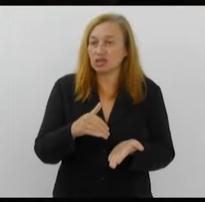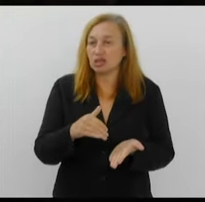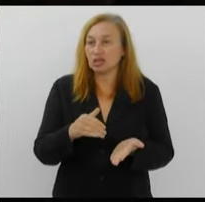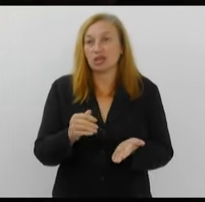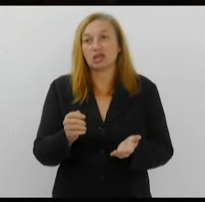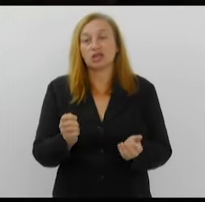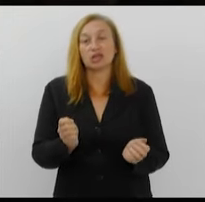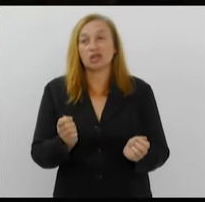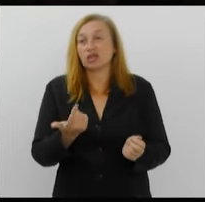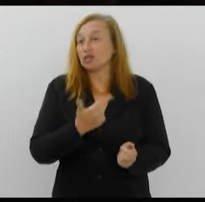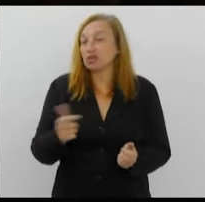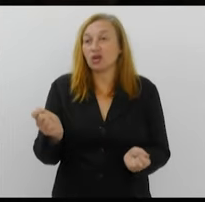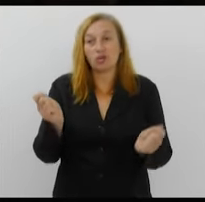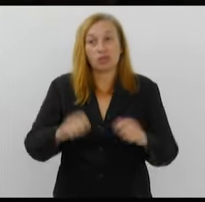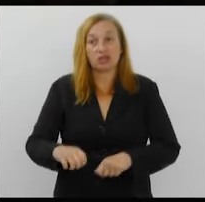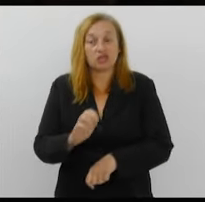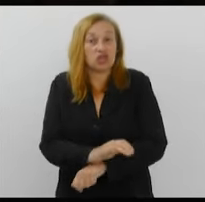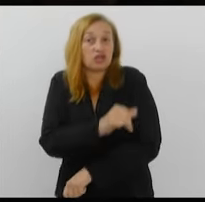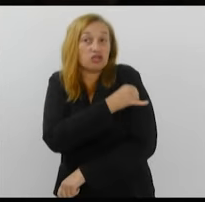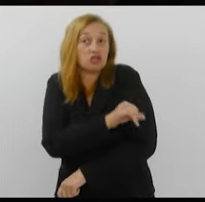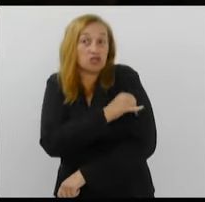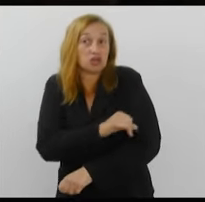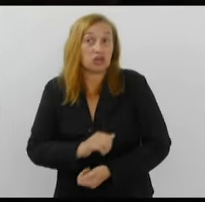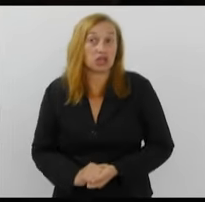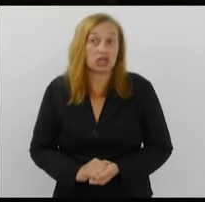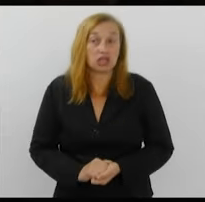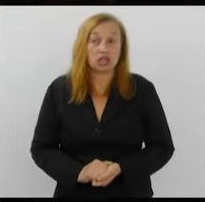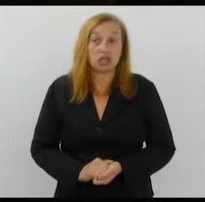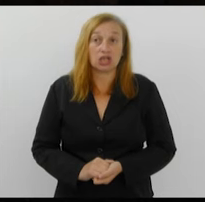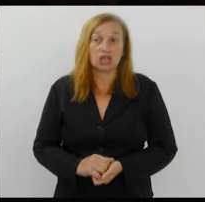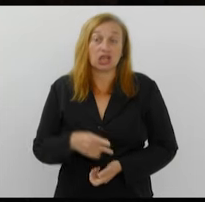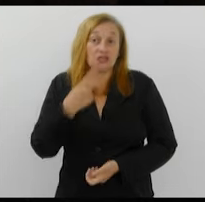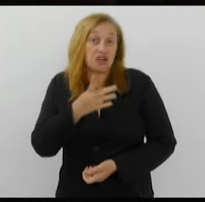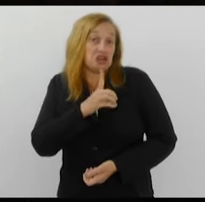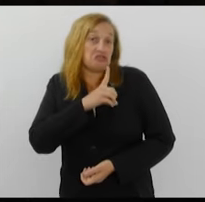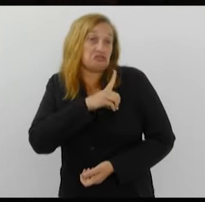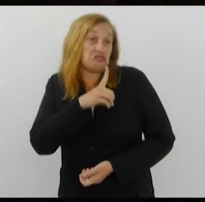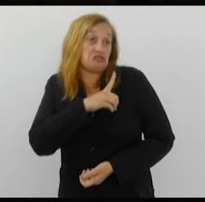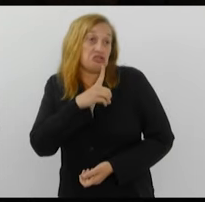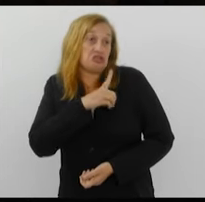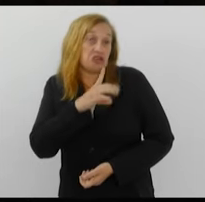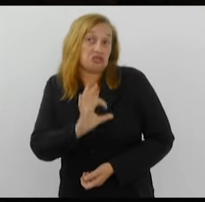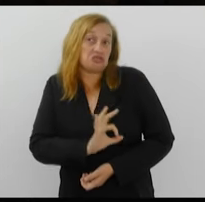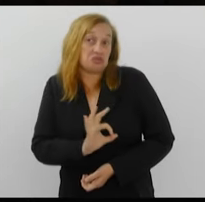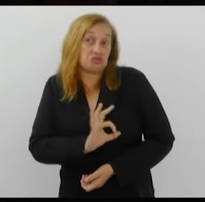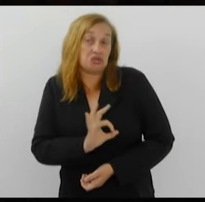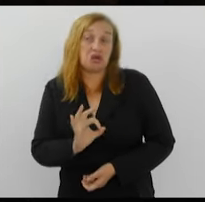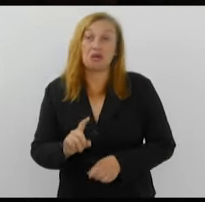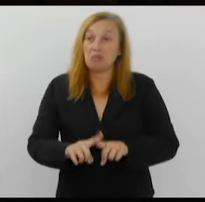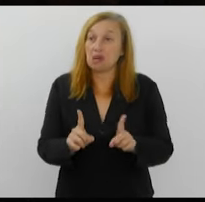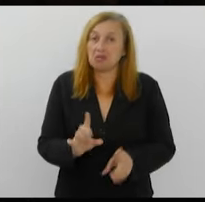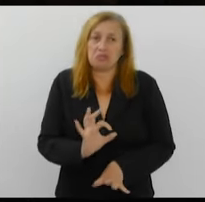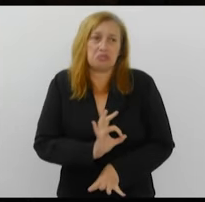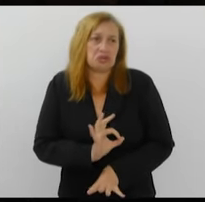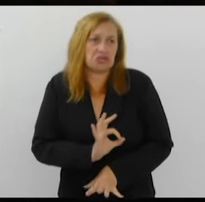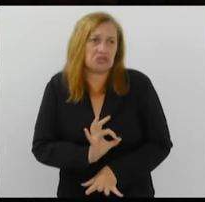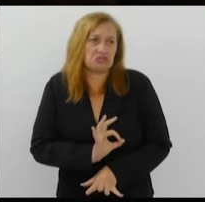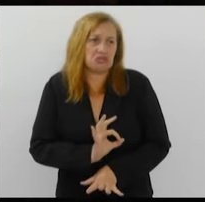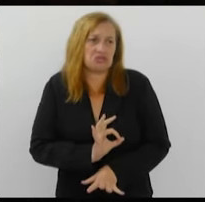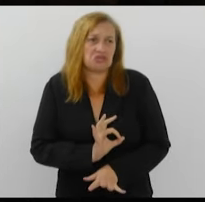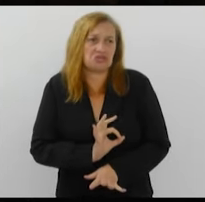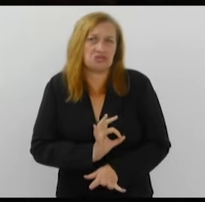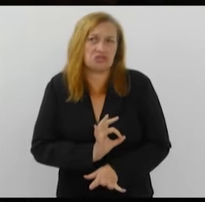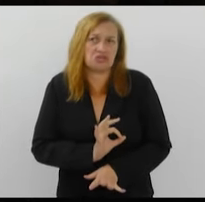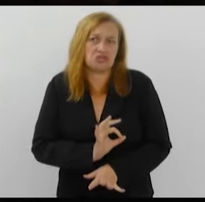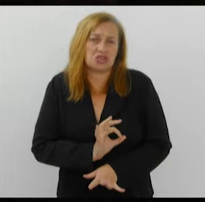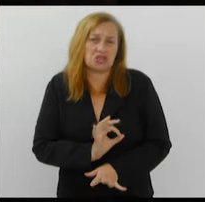da história do Rio de Janeiro, alguém que se intitula delegado de polícia, mas é um policialzinho de quinta categoria, deputado